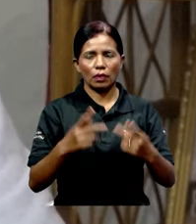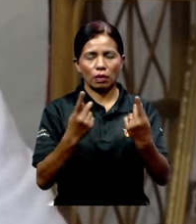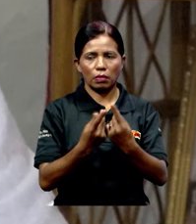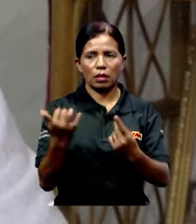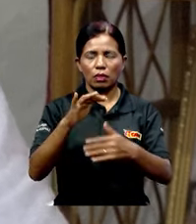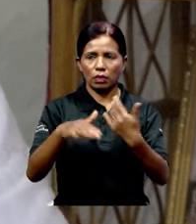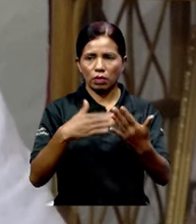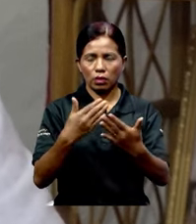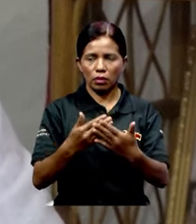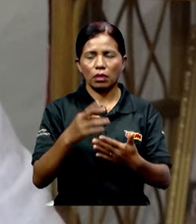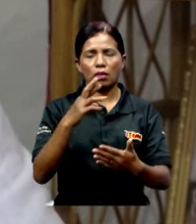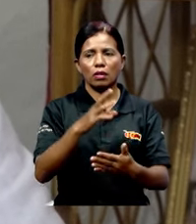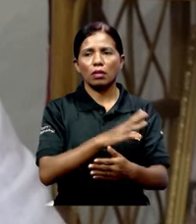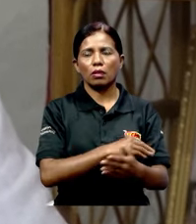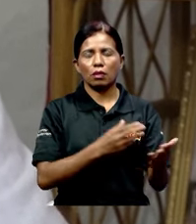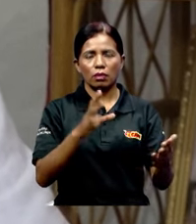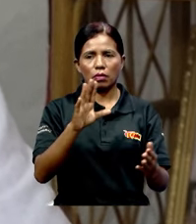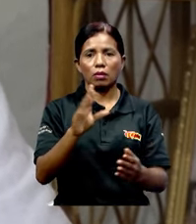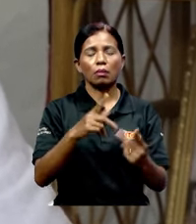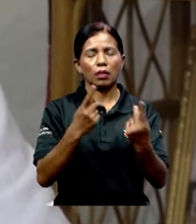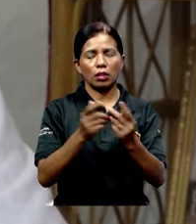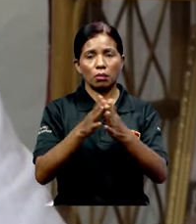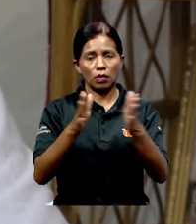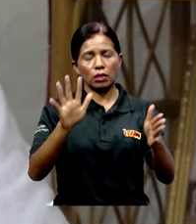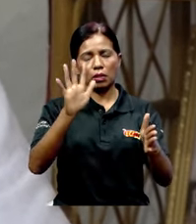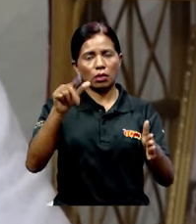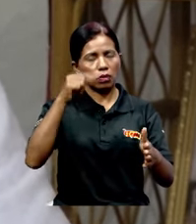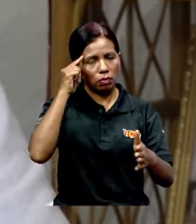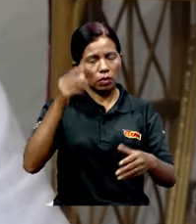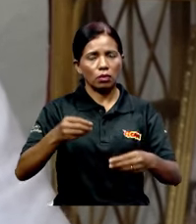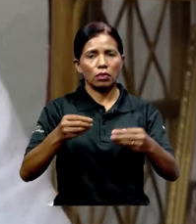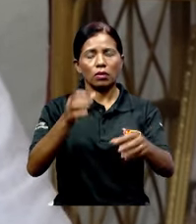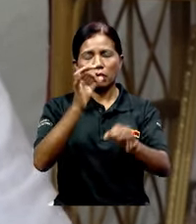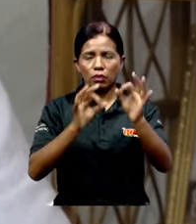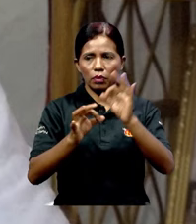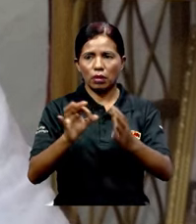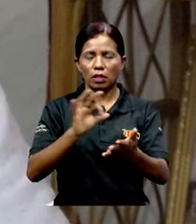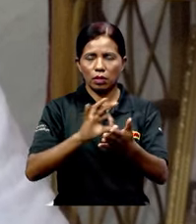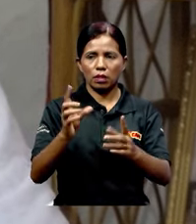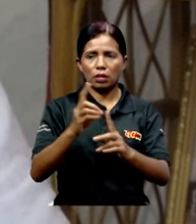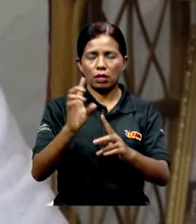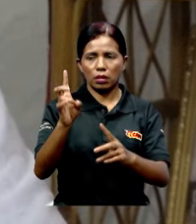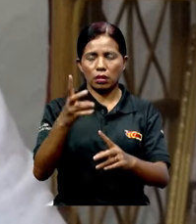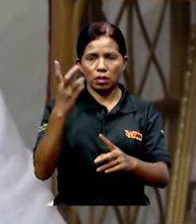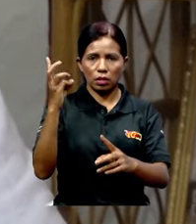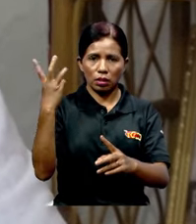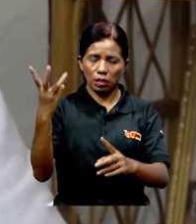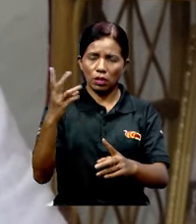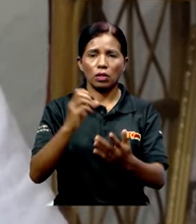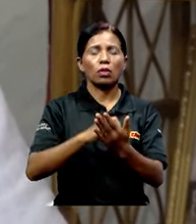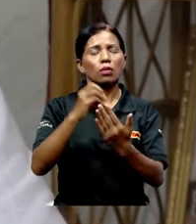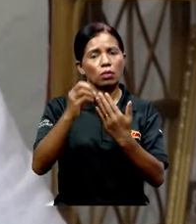Sira, importador Lima Nebe, que o governo foi fiar, assinou um contrato, se assinou no dia 17 de outubro, assinou um contrato do